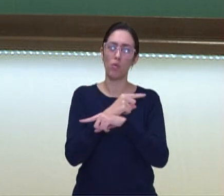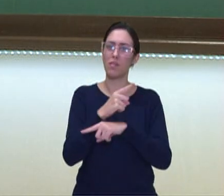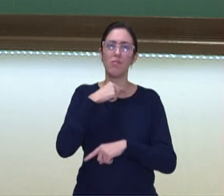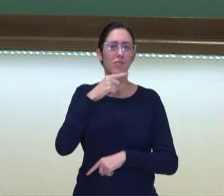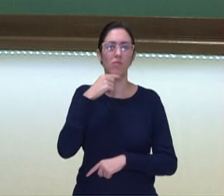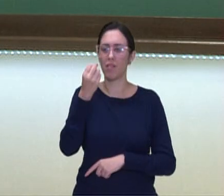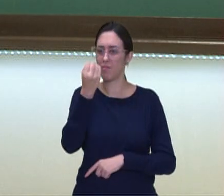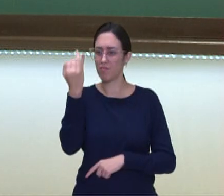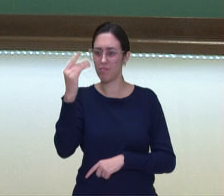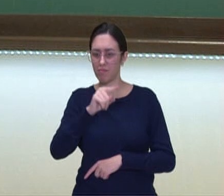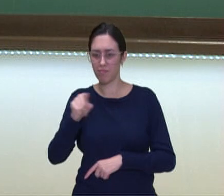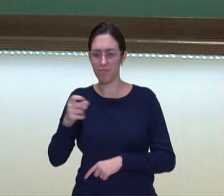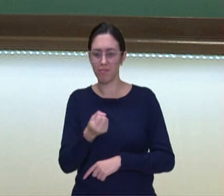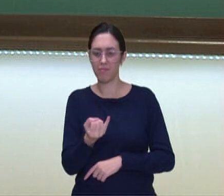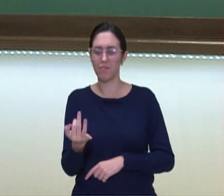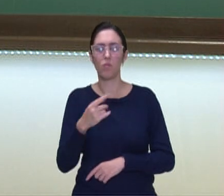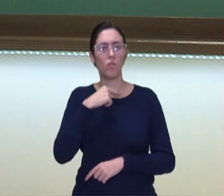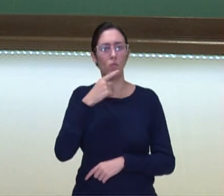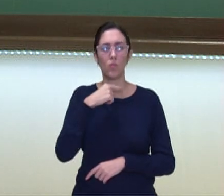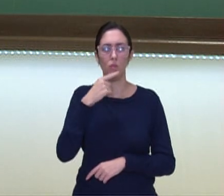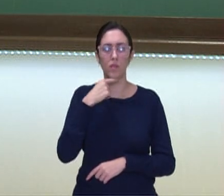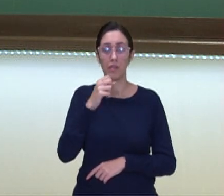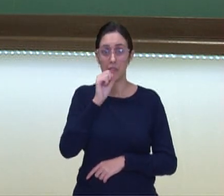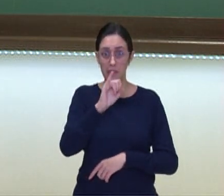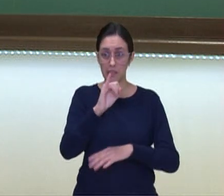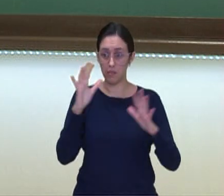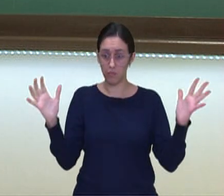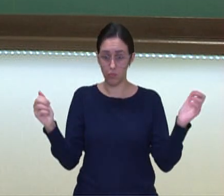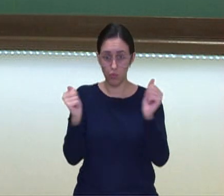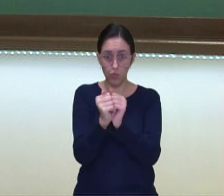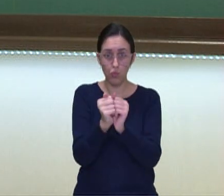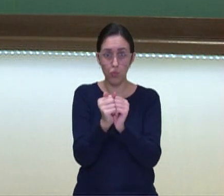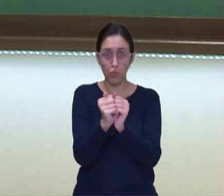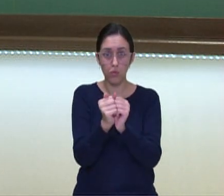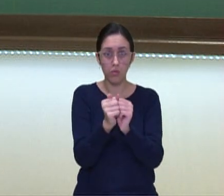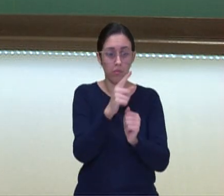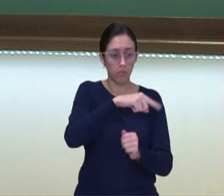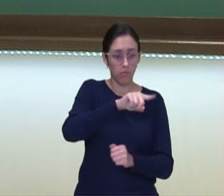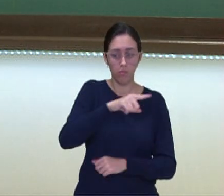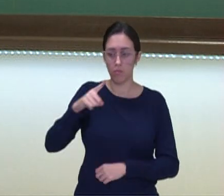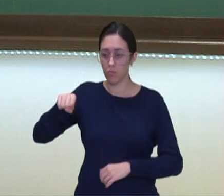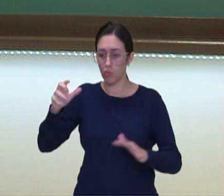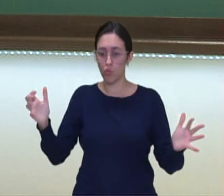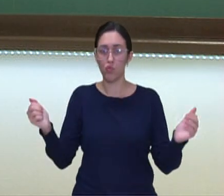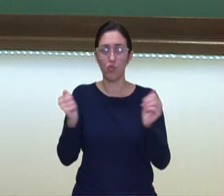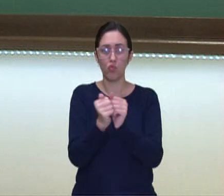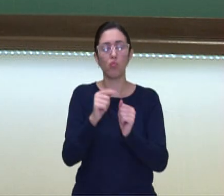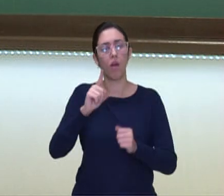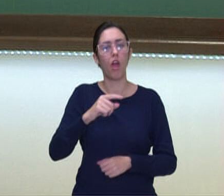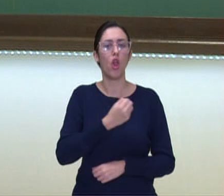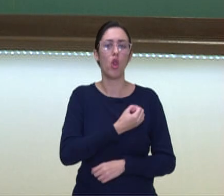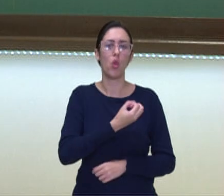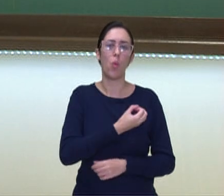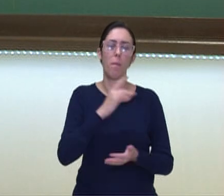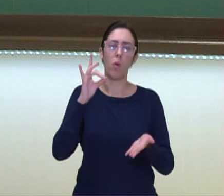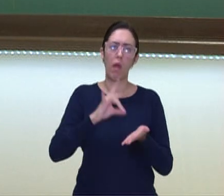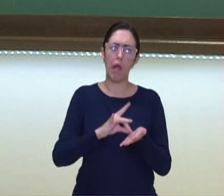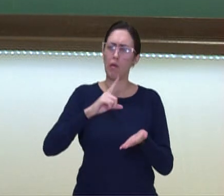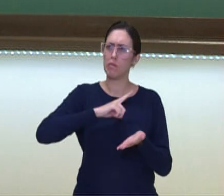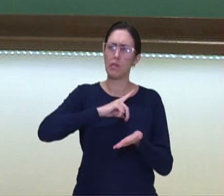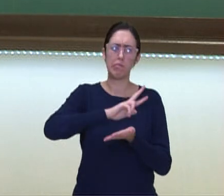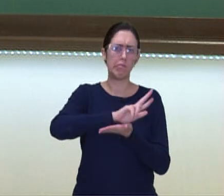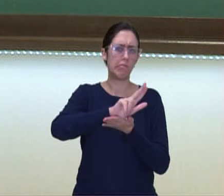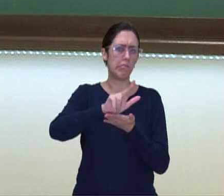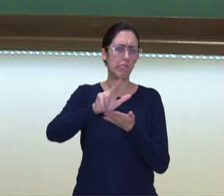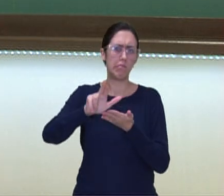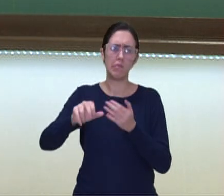fração. Se você juntar esses dois conjuntos de números, você tem os números reais, tá? Então pode ser qualquer um desses números, tem bastante opção para escolher,